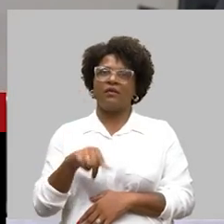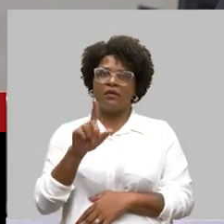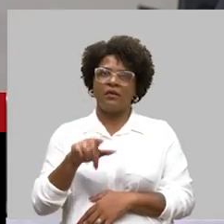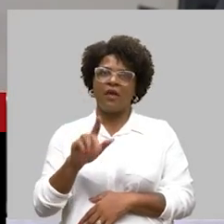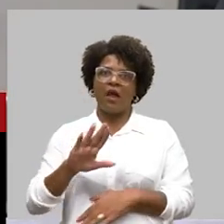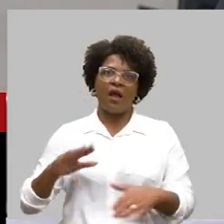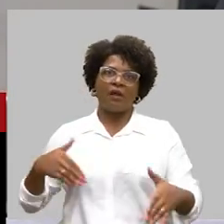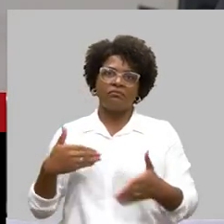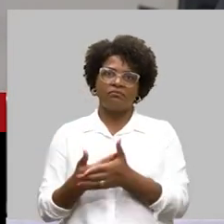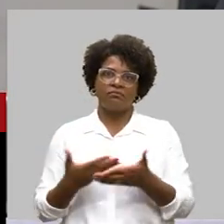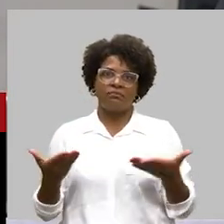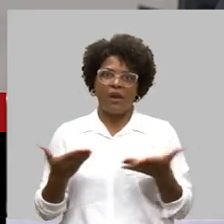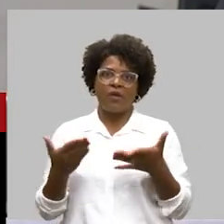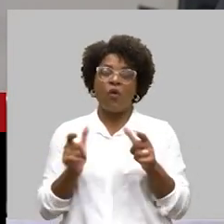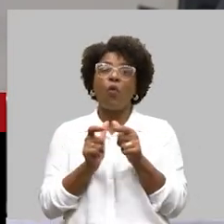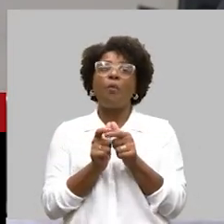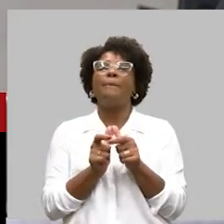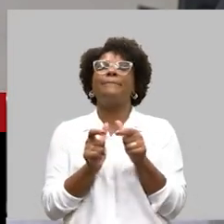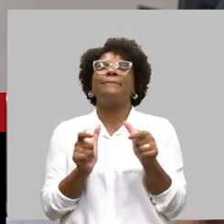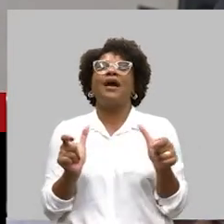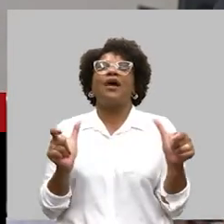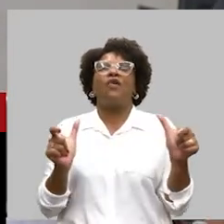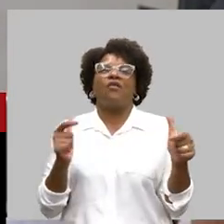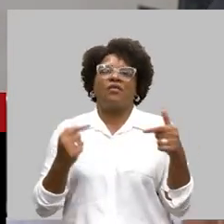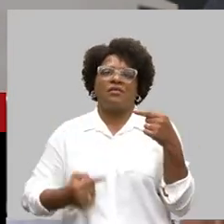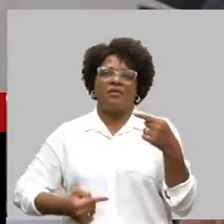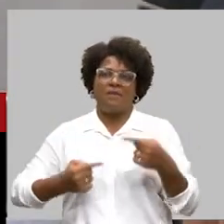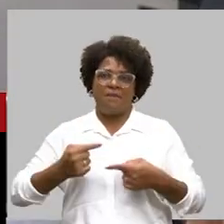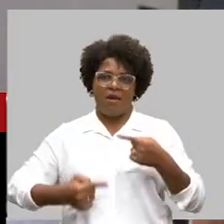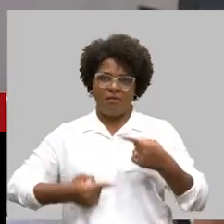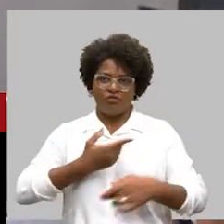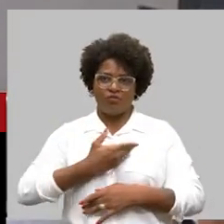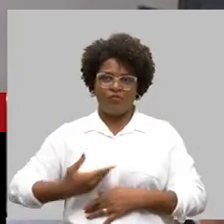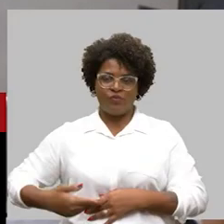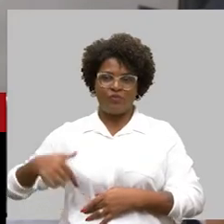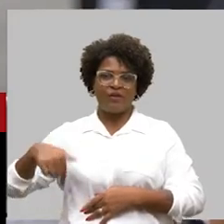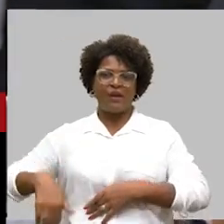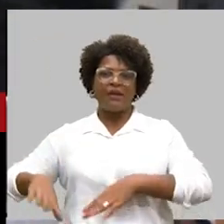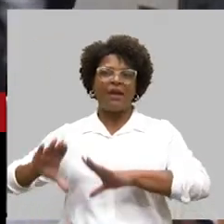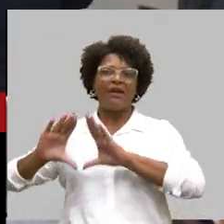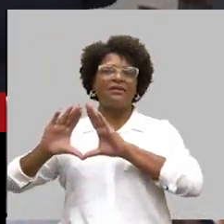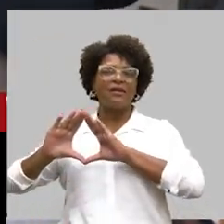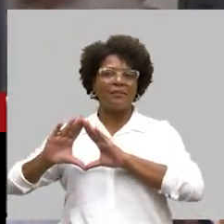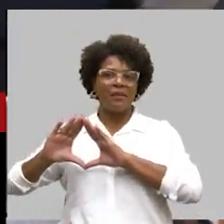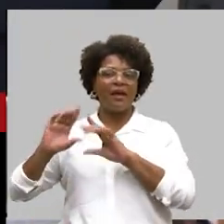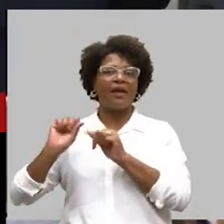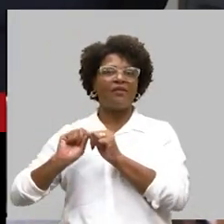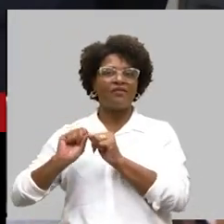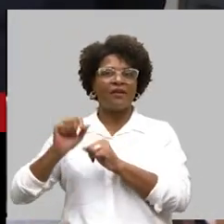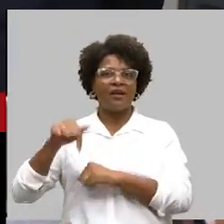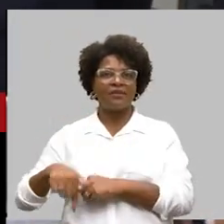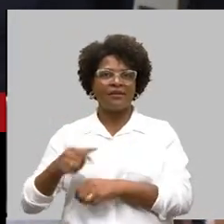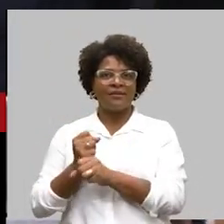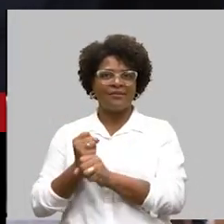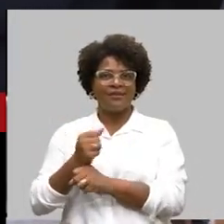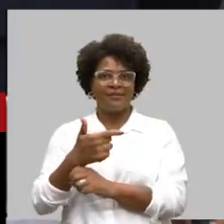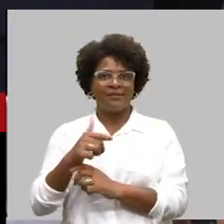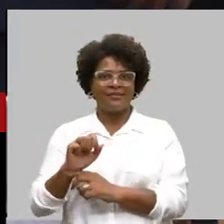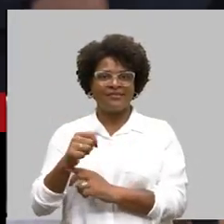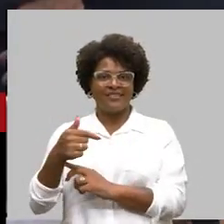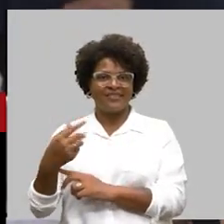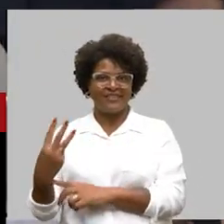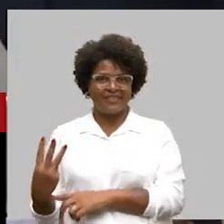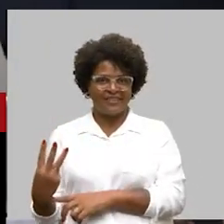momento o maior debate público que a assembleia Legislativa promoverá em 2023